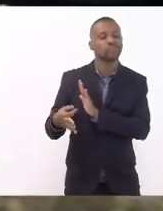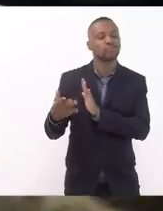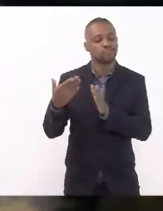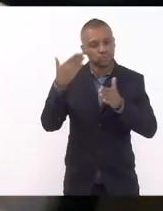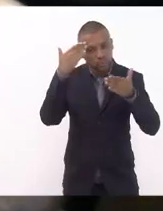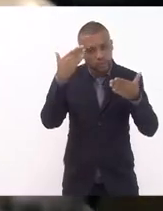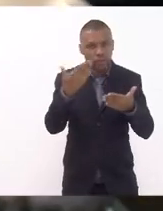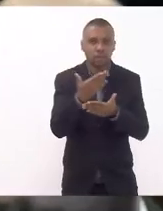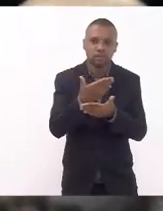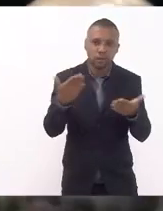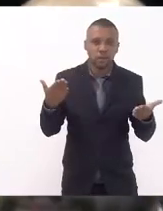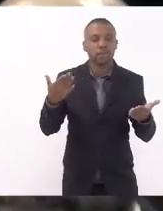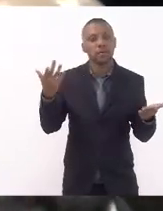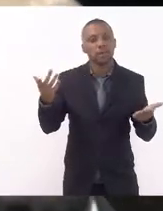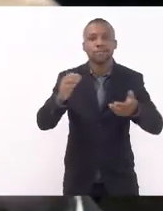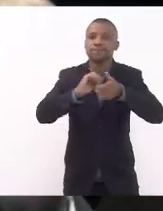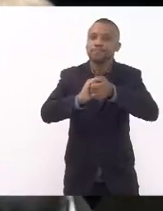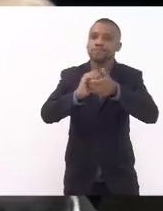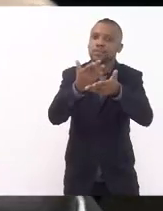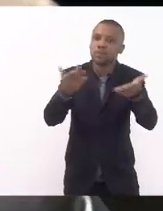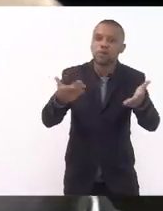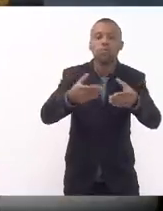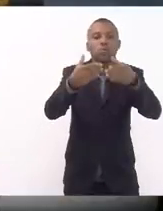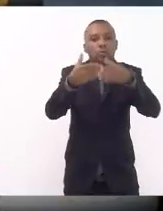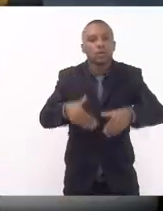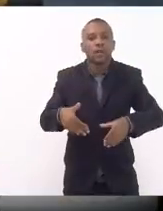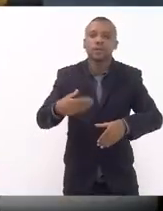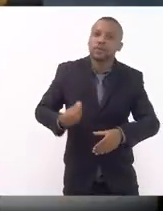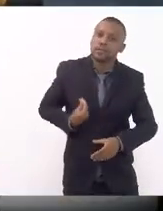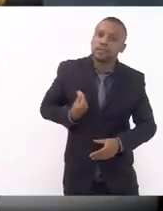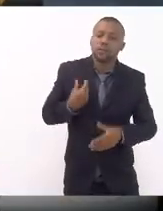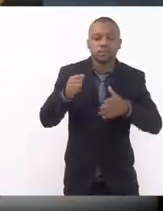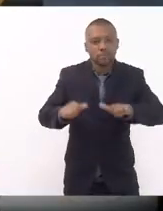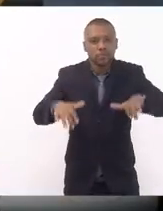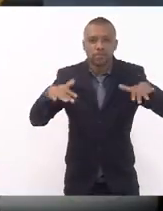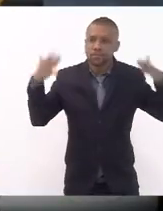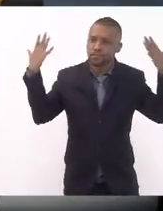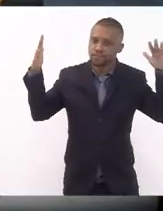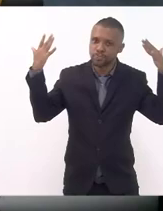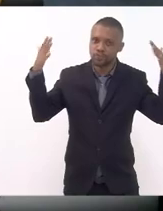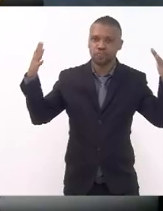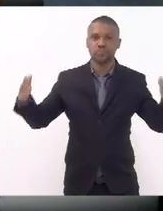obrigado a todos e saudar a todos os concursados que estão aqui hoje.